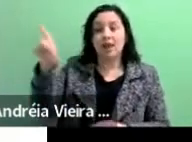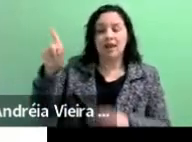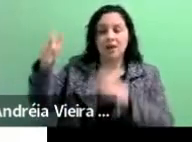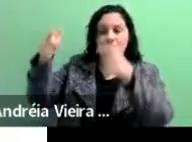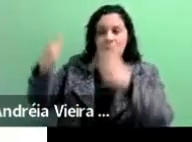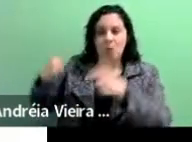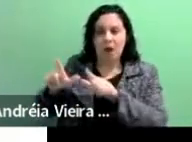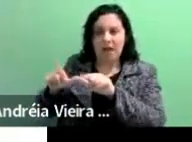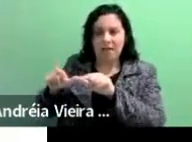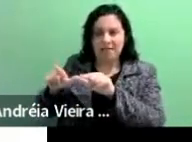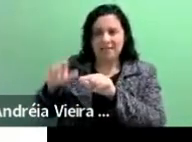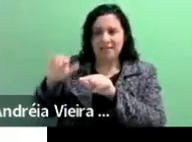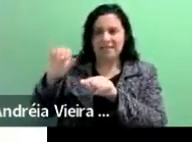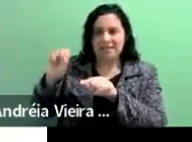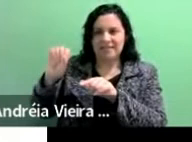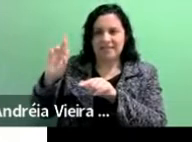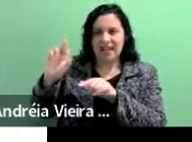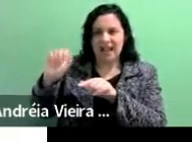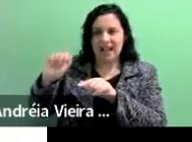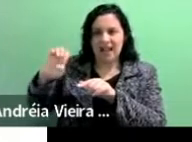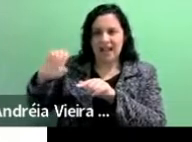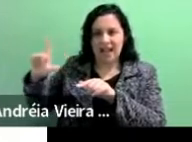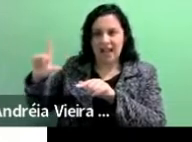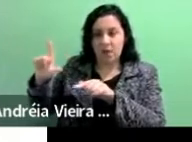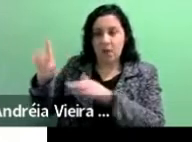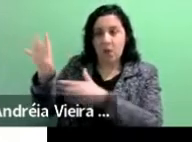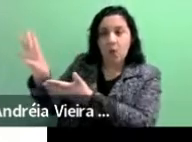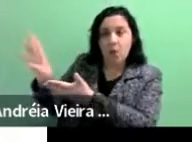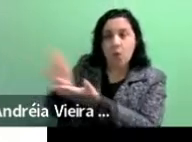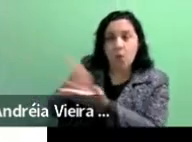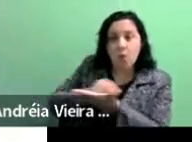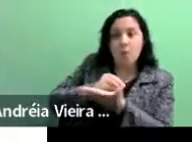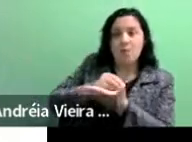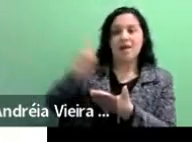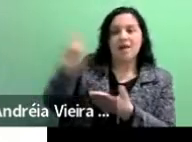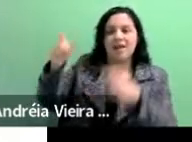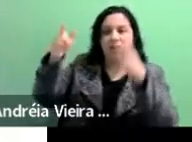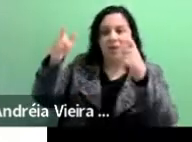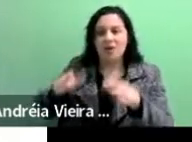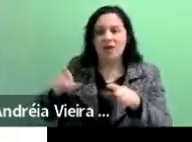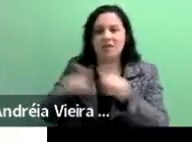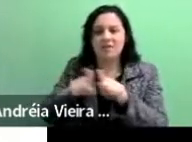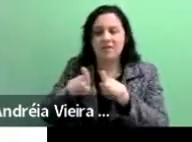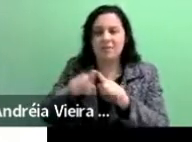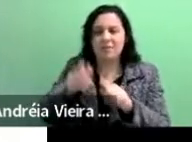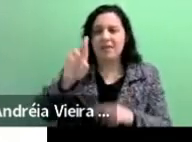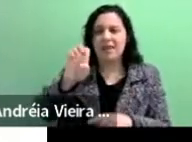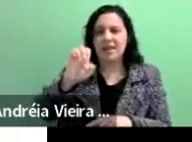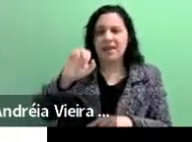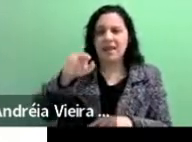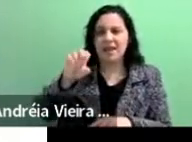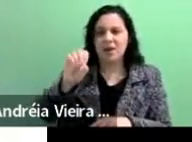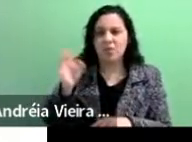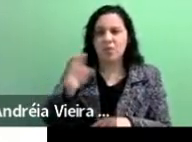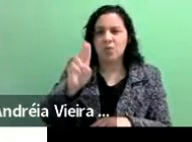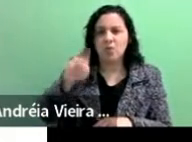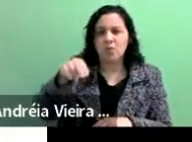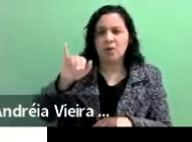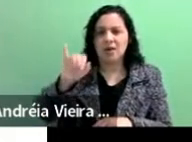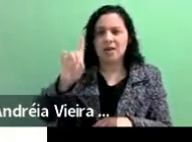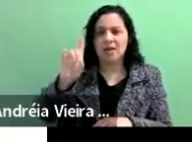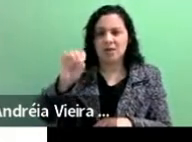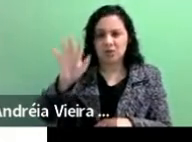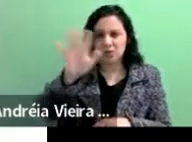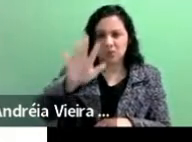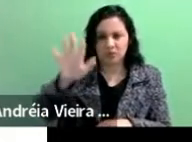inspiração no Angel Co-Fund, do British Business Bank, lá no Reino Unido. Então, eu comento também um pouquinho sobre o nosso programa Lab to Market.